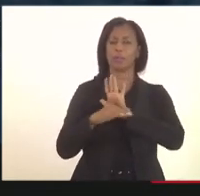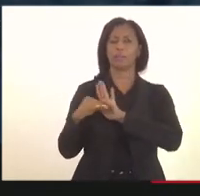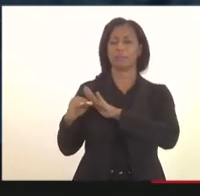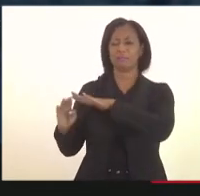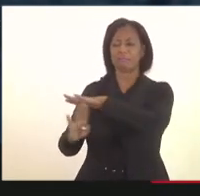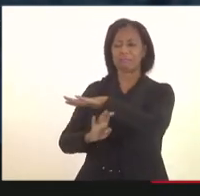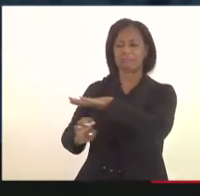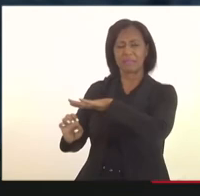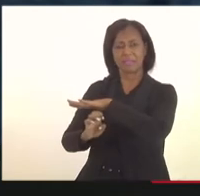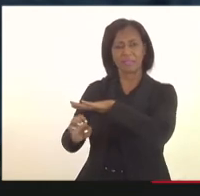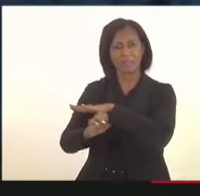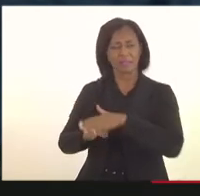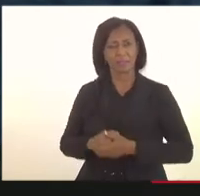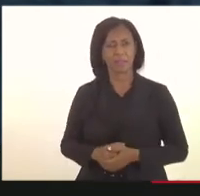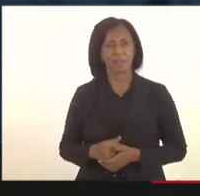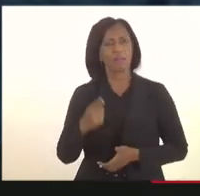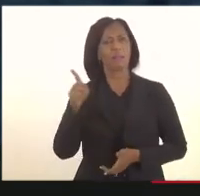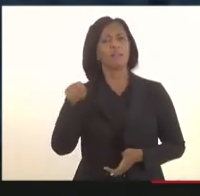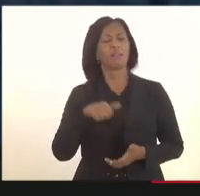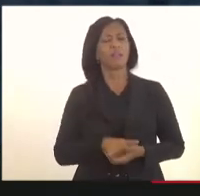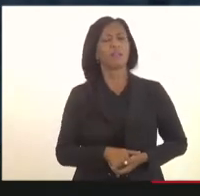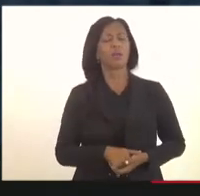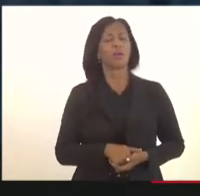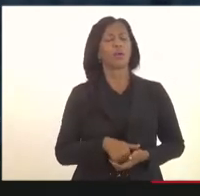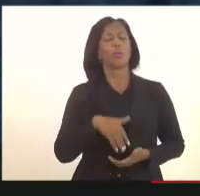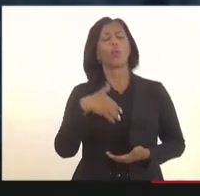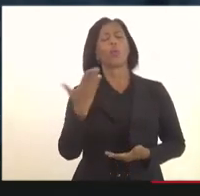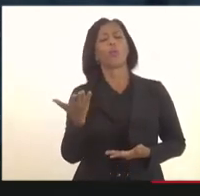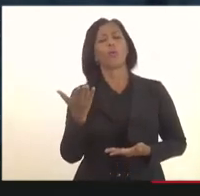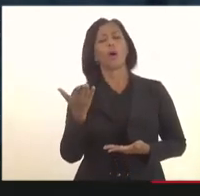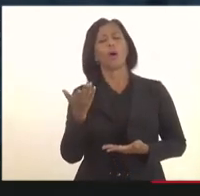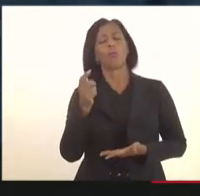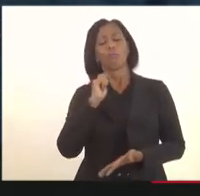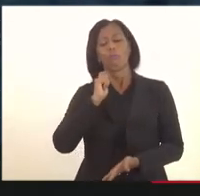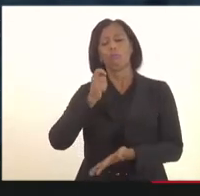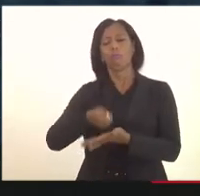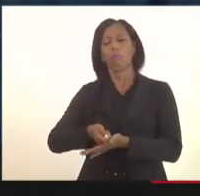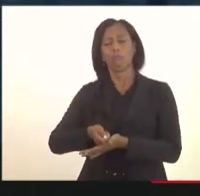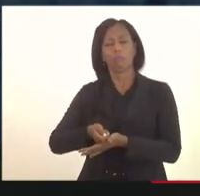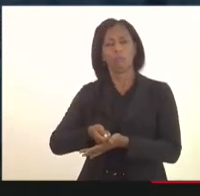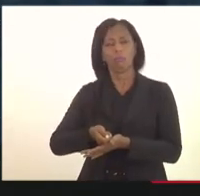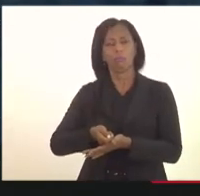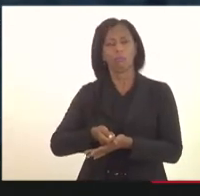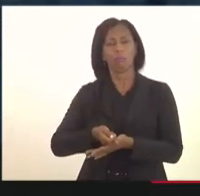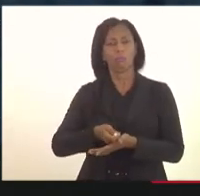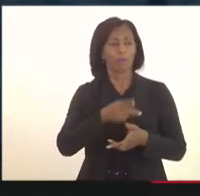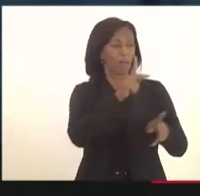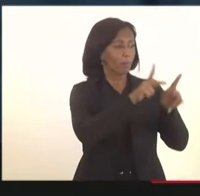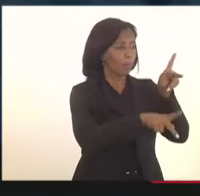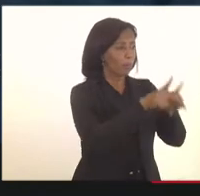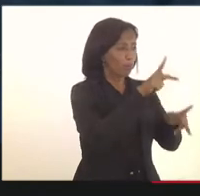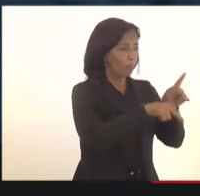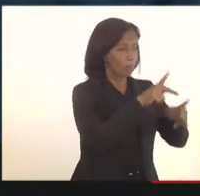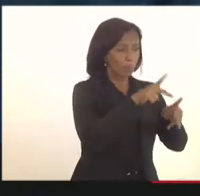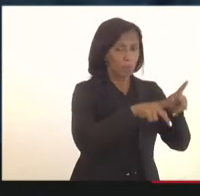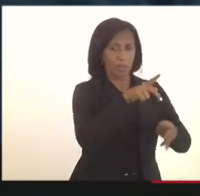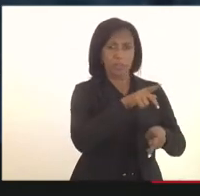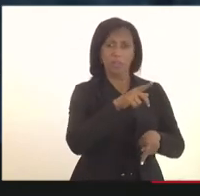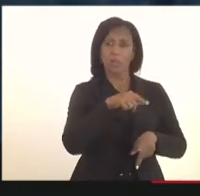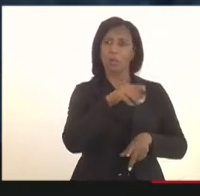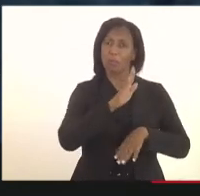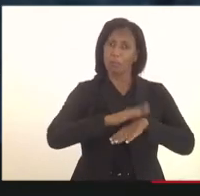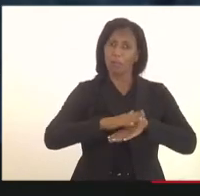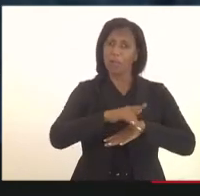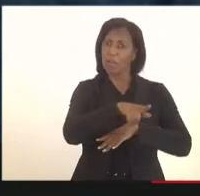Mas eu gostaria de saber qual é a parcela que, no fundo, é financiada pela nossa população para que elas façam o